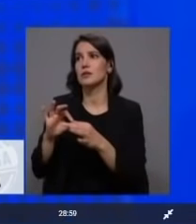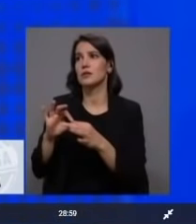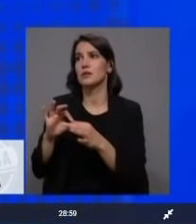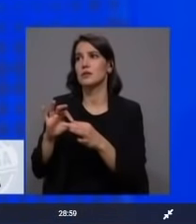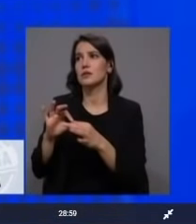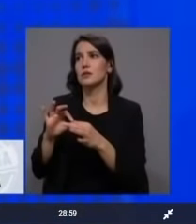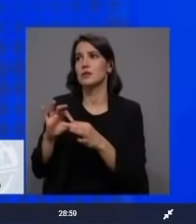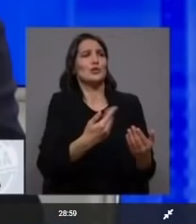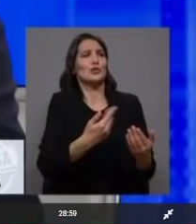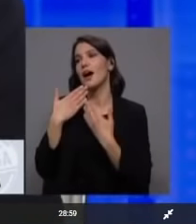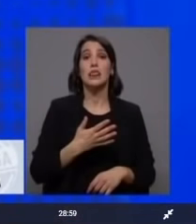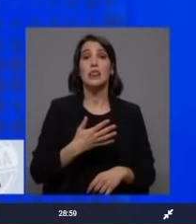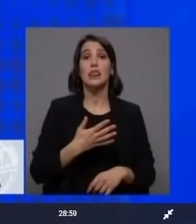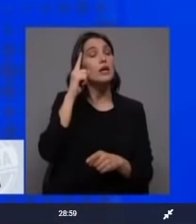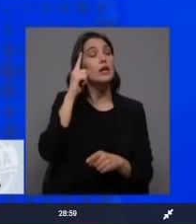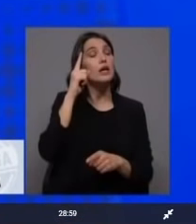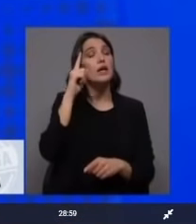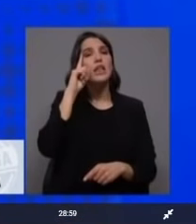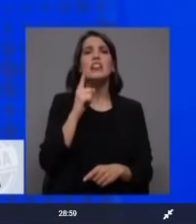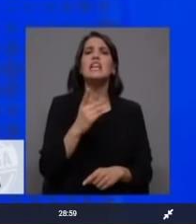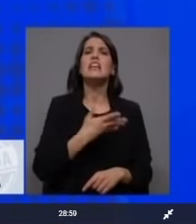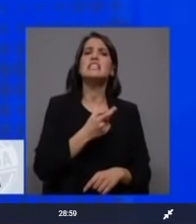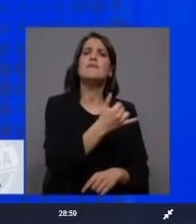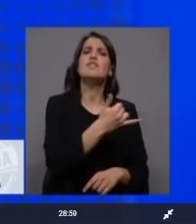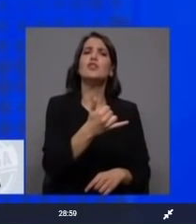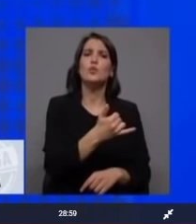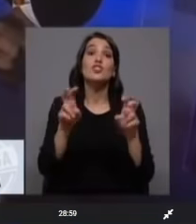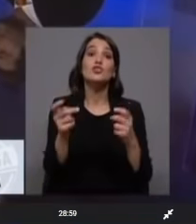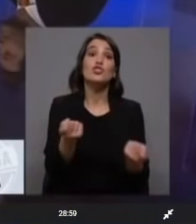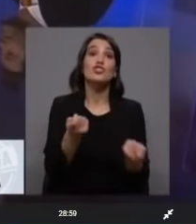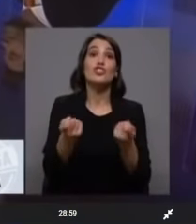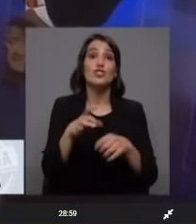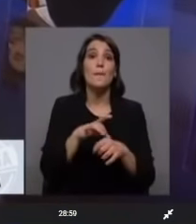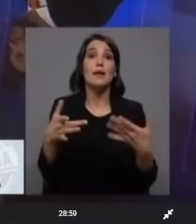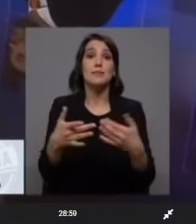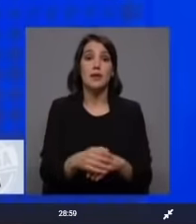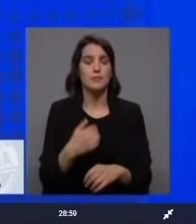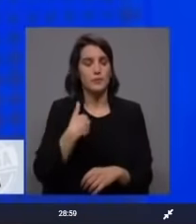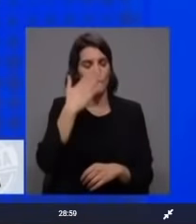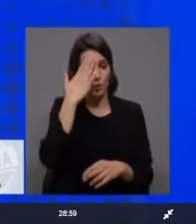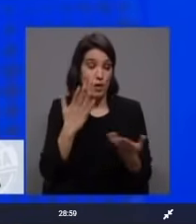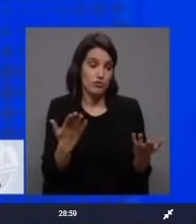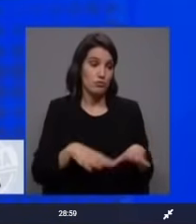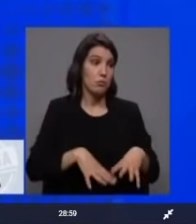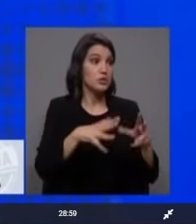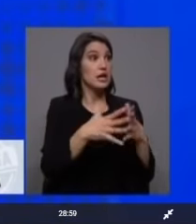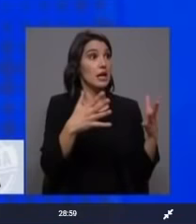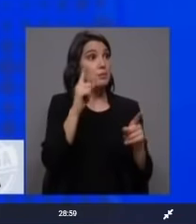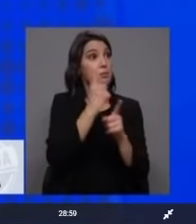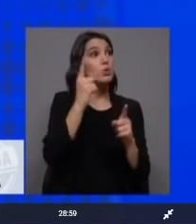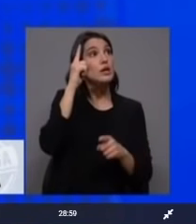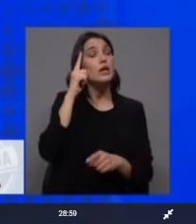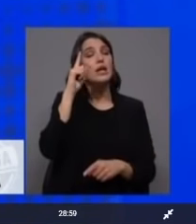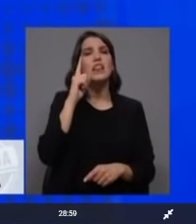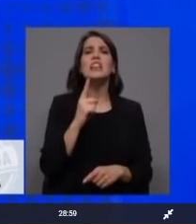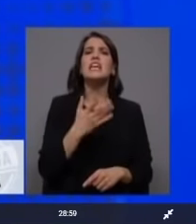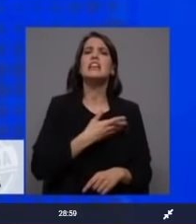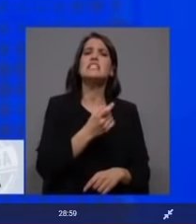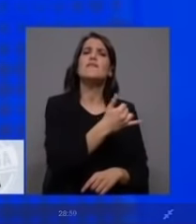passagem atrás que não houve nada que eles ligaram para dizer para ela que ela me disse que estava acho que mesmo progresso no dia 22 dezembro